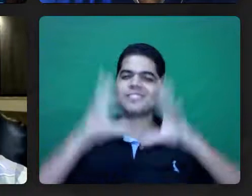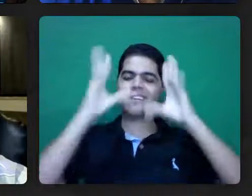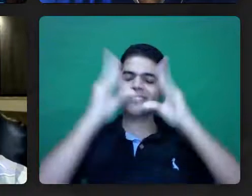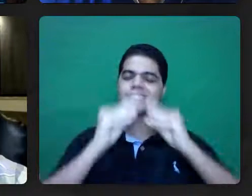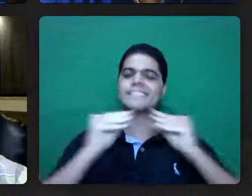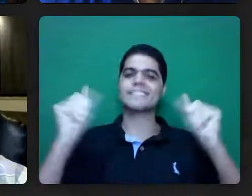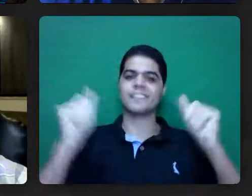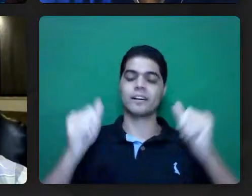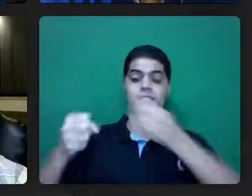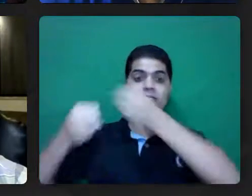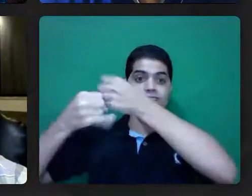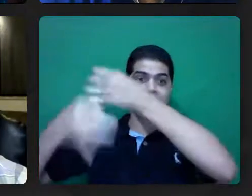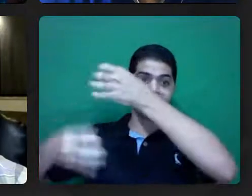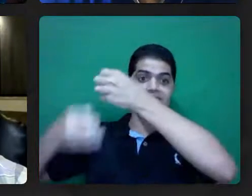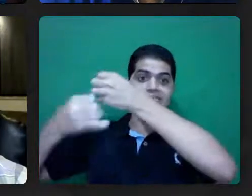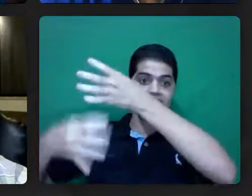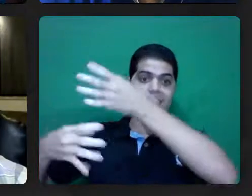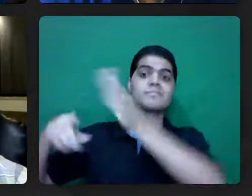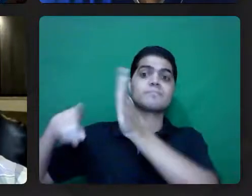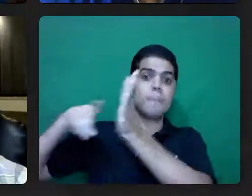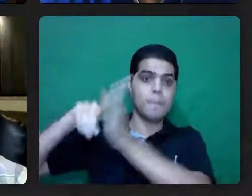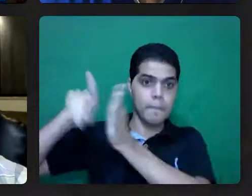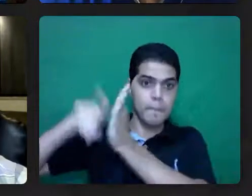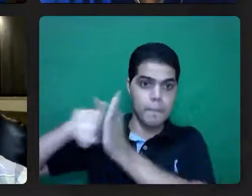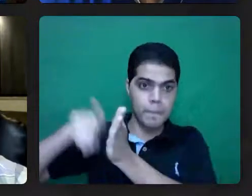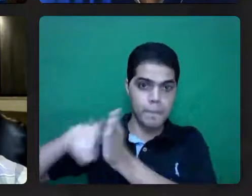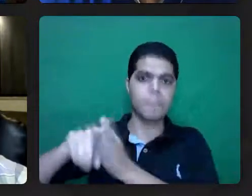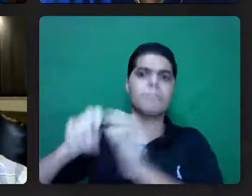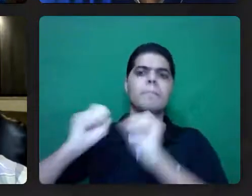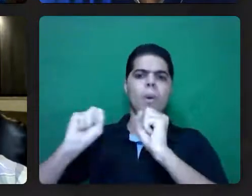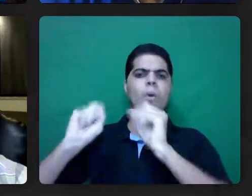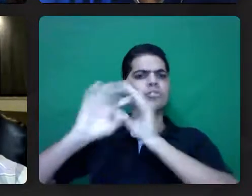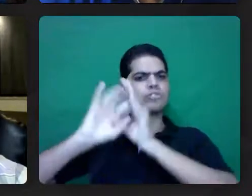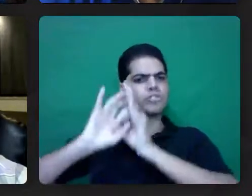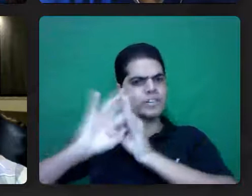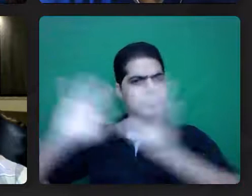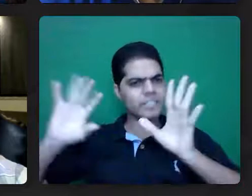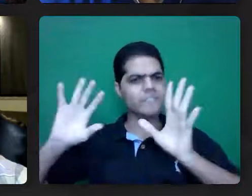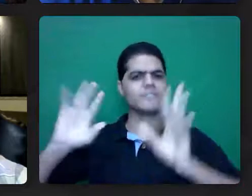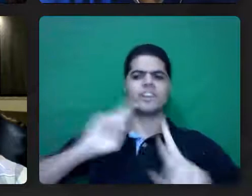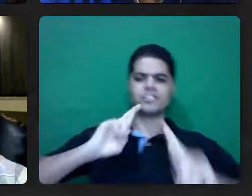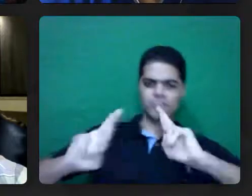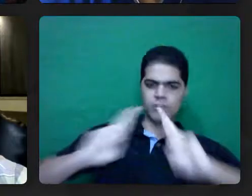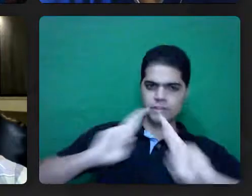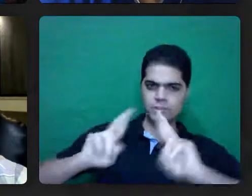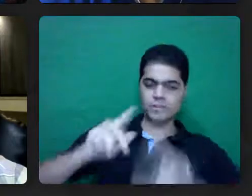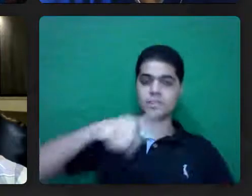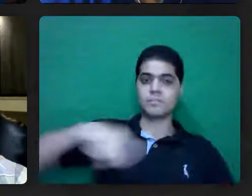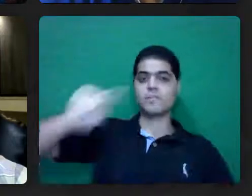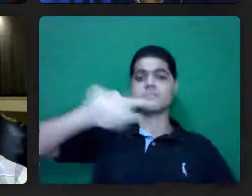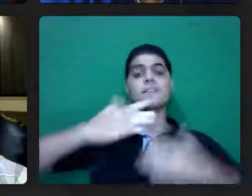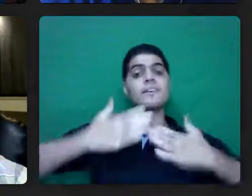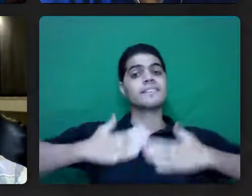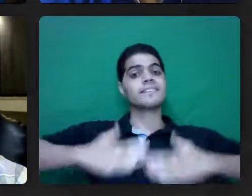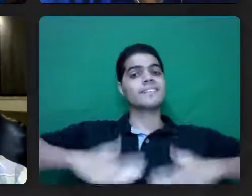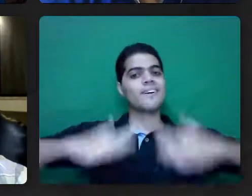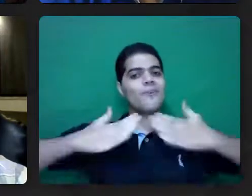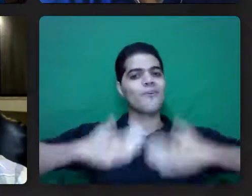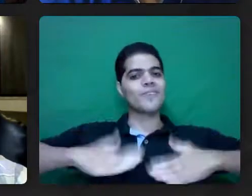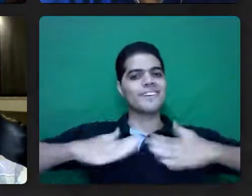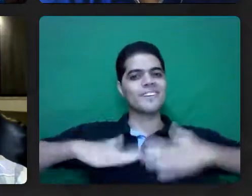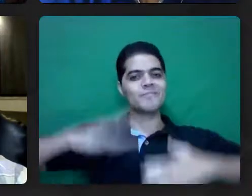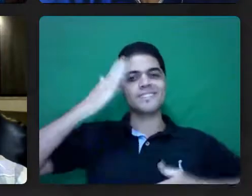aí a pergunta de vocês. A ideia é que a gente vá respondendo e que vocês saiam daqui super tranquilos para saber o que vai acontecer na semana que